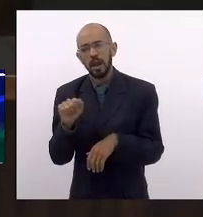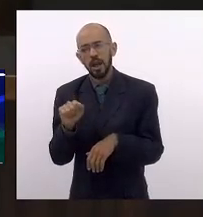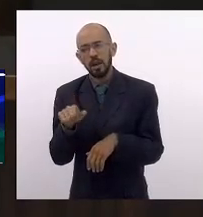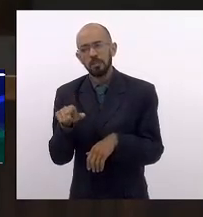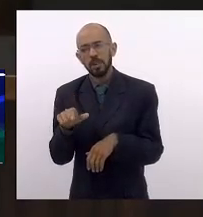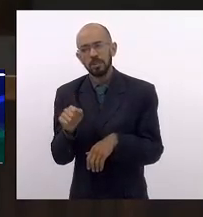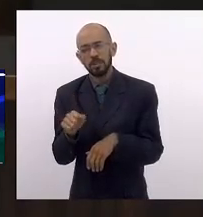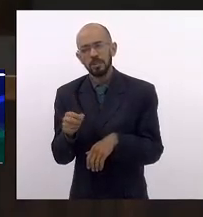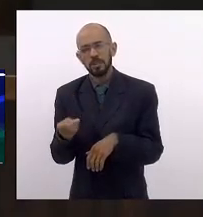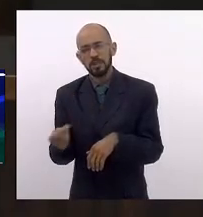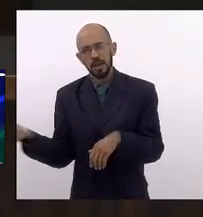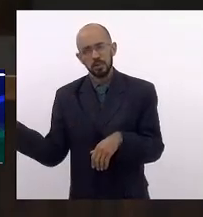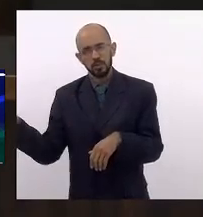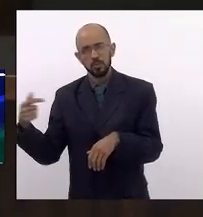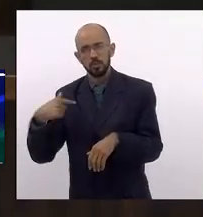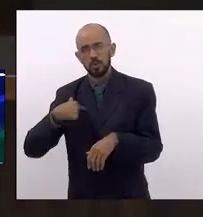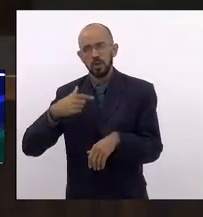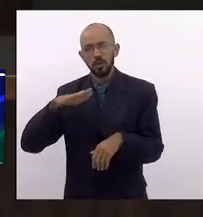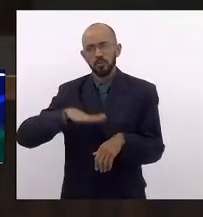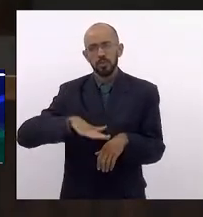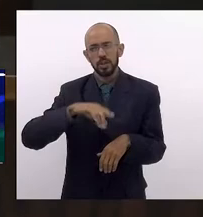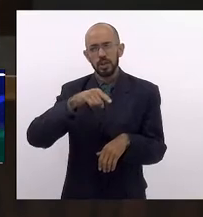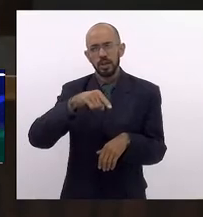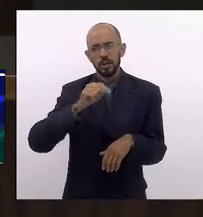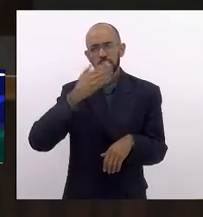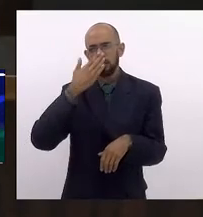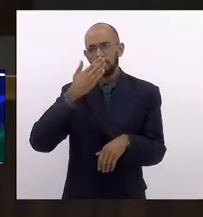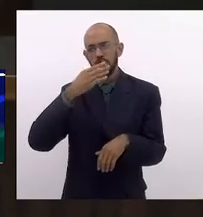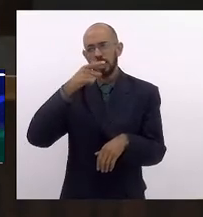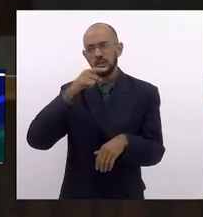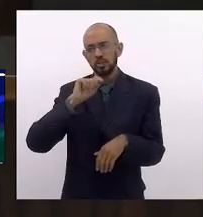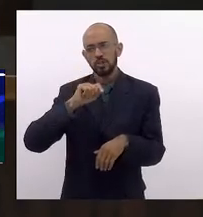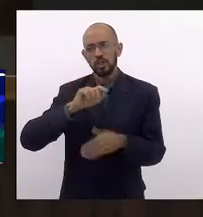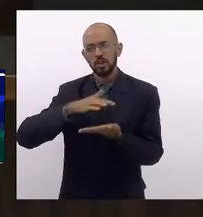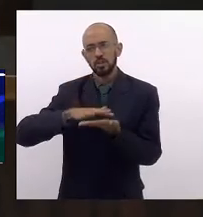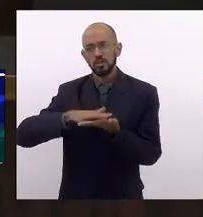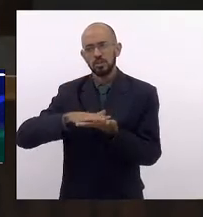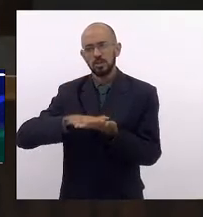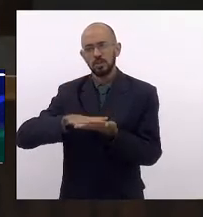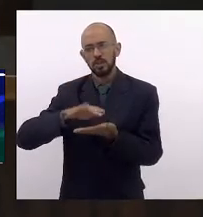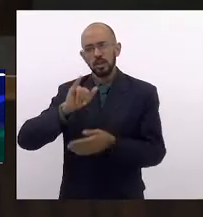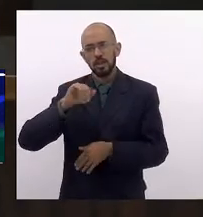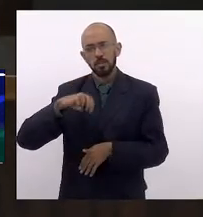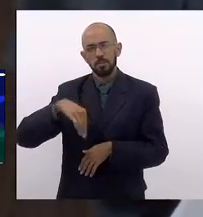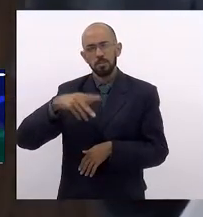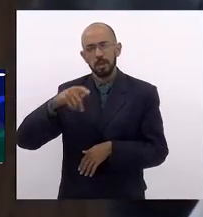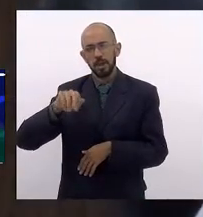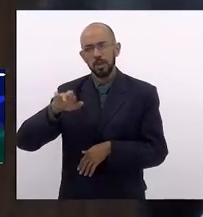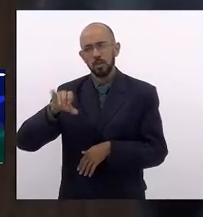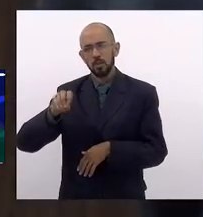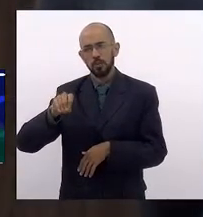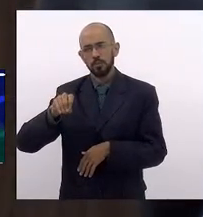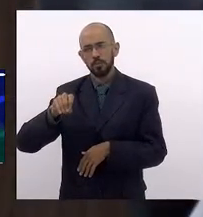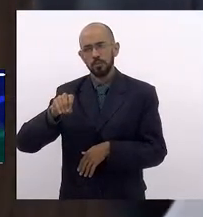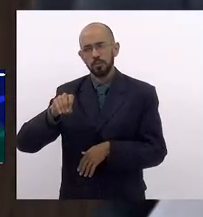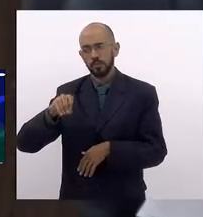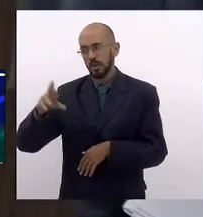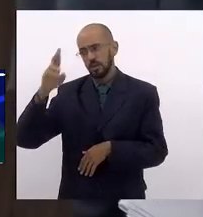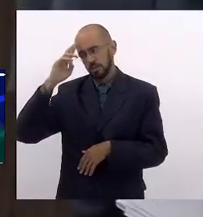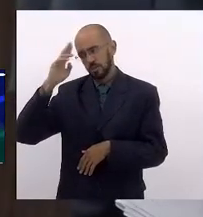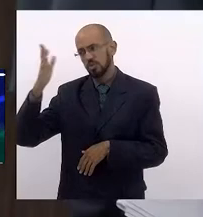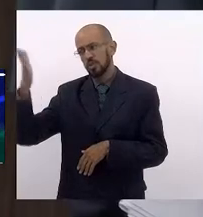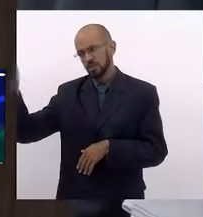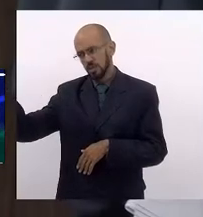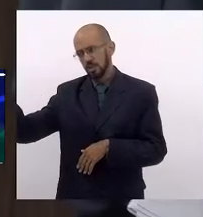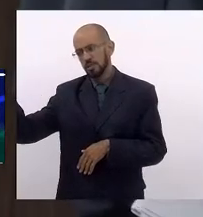da montanha e fiquei naquela roda de samba em frente em frente ao império Olha só sua excelência